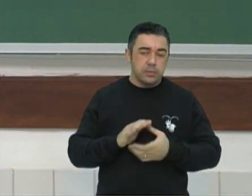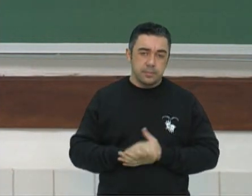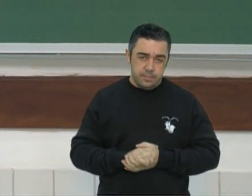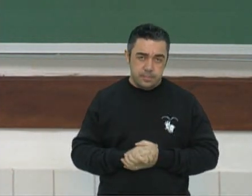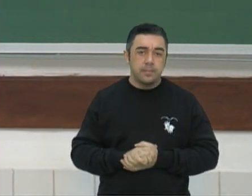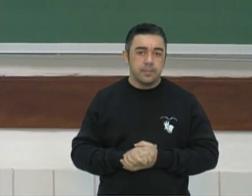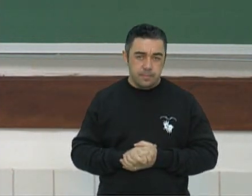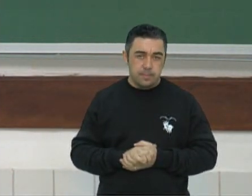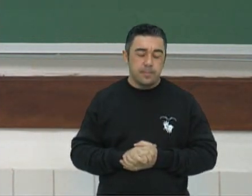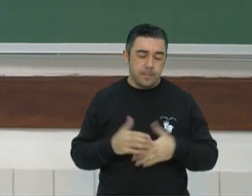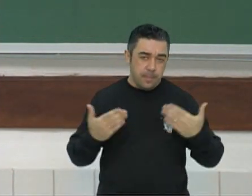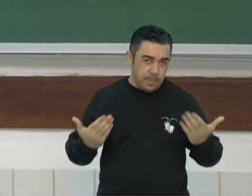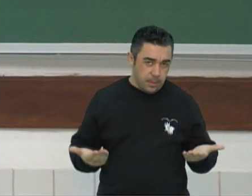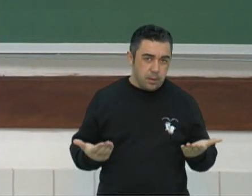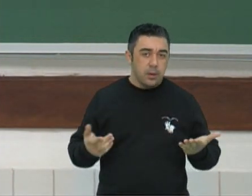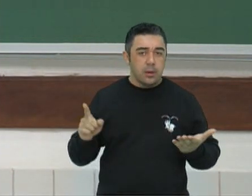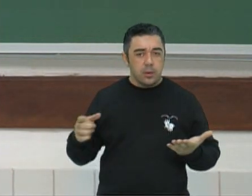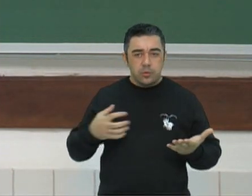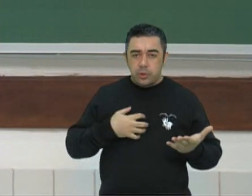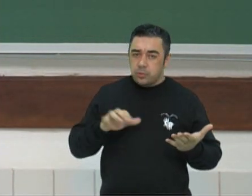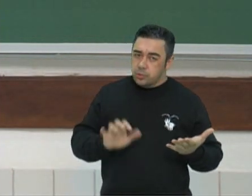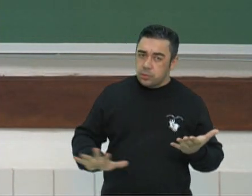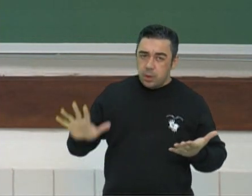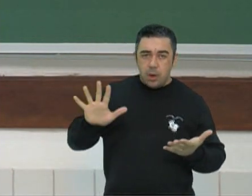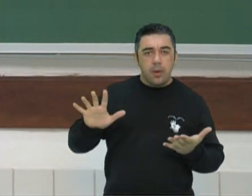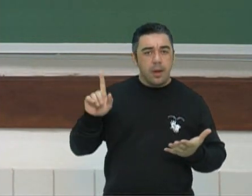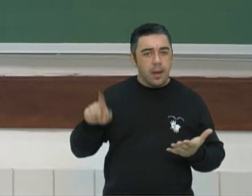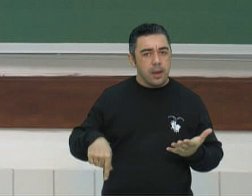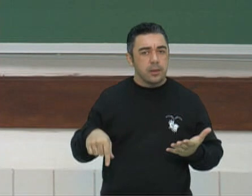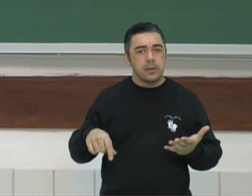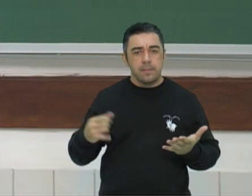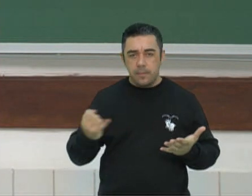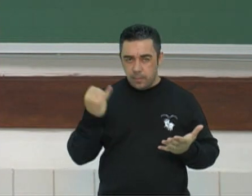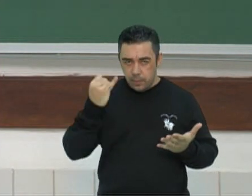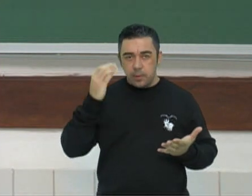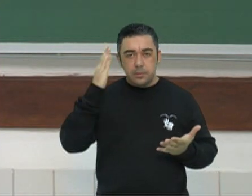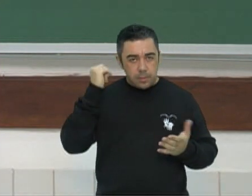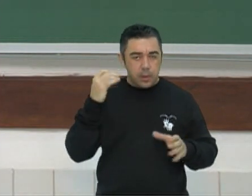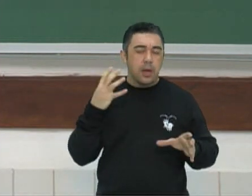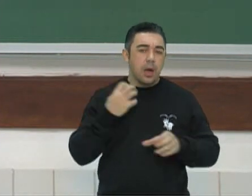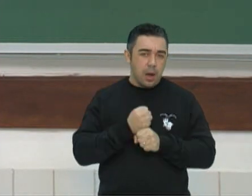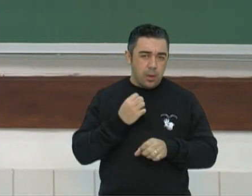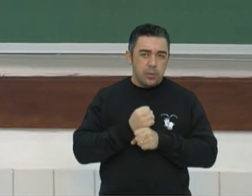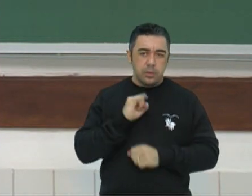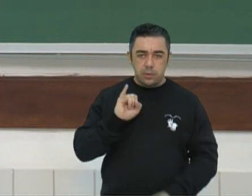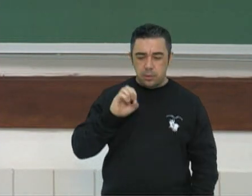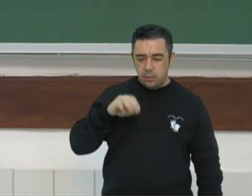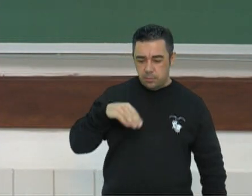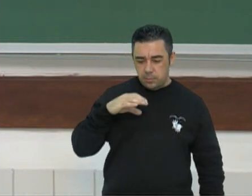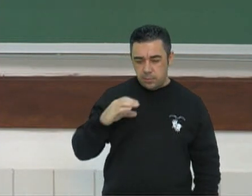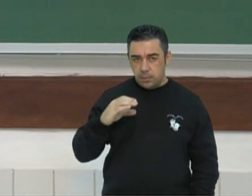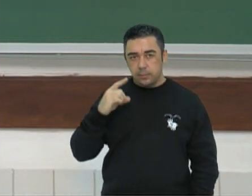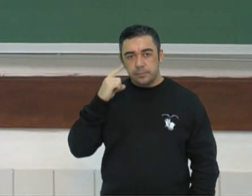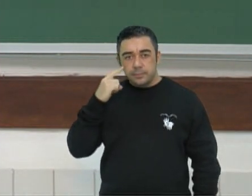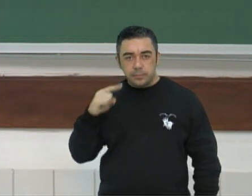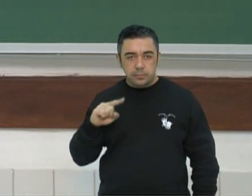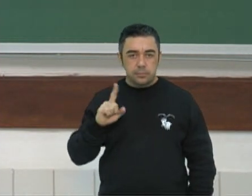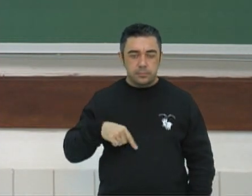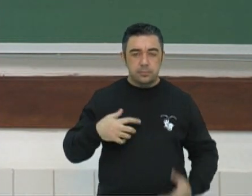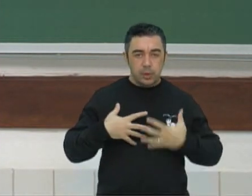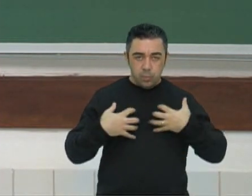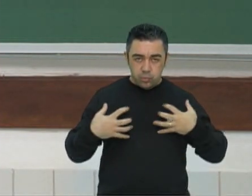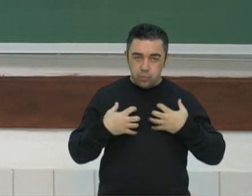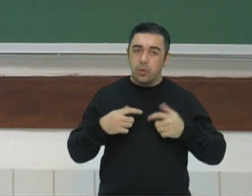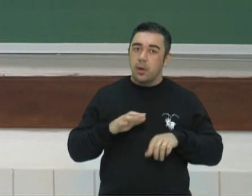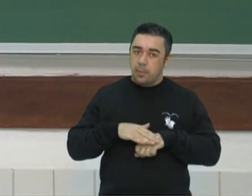tá, gente? Então, de um modo geral, é importante esse cálculo, lembrando lá que a questão da musculatura